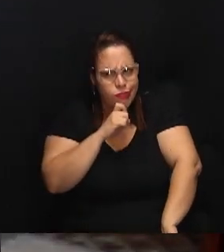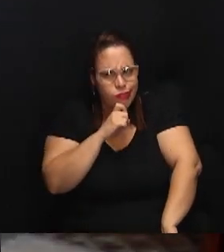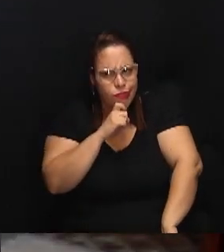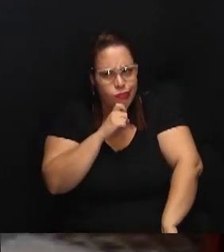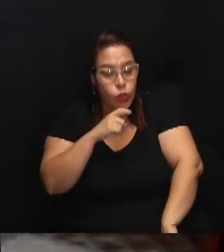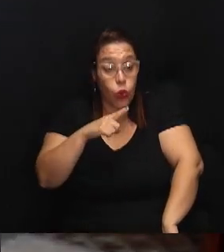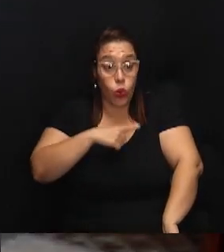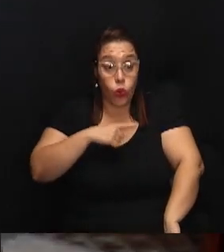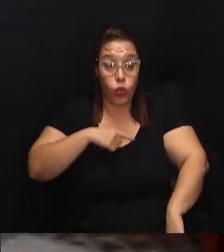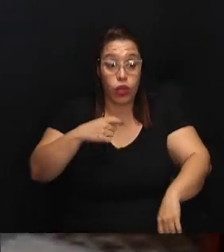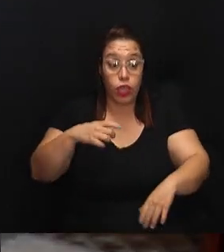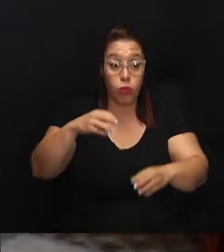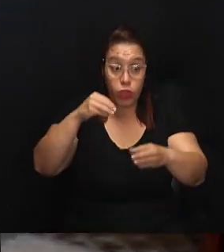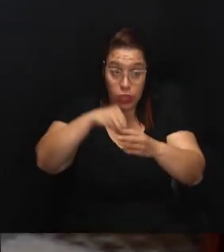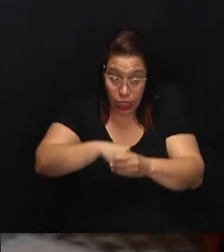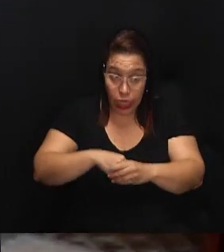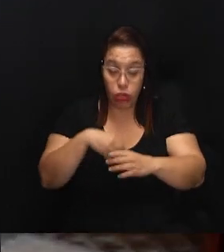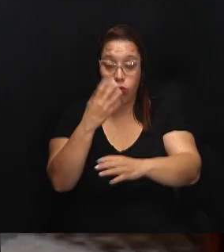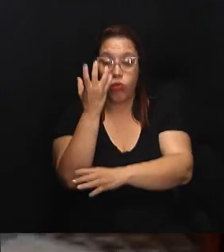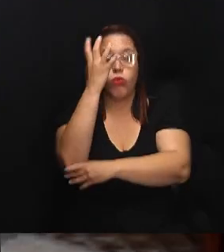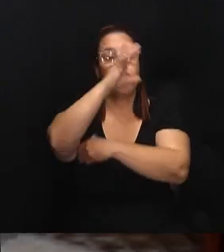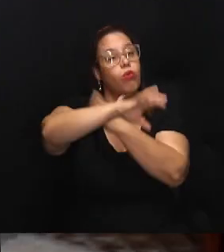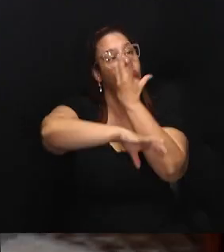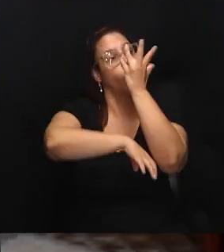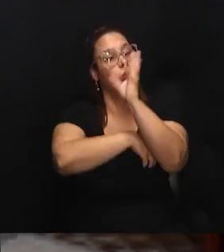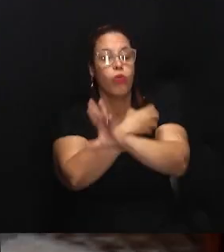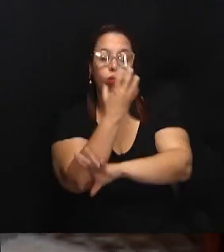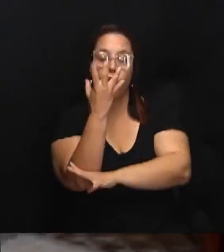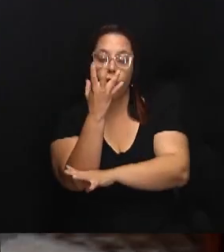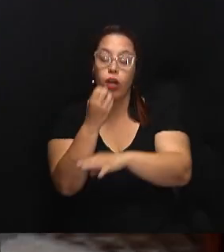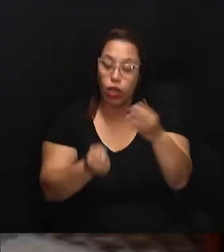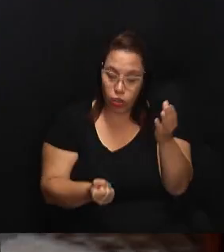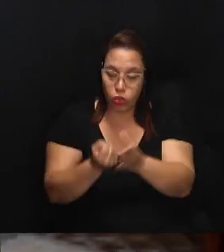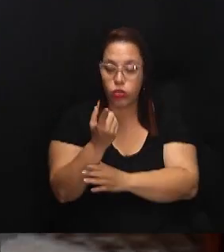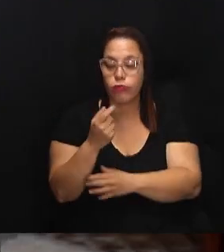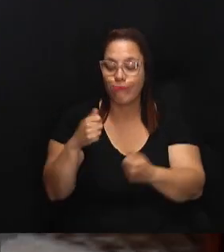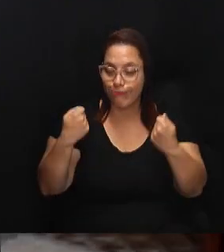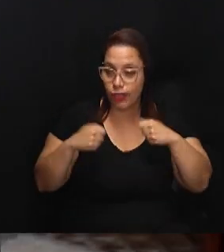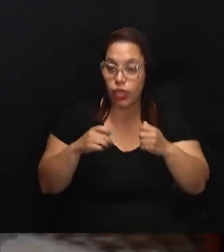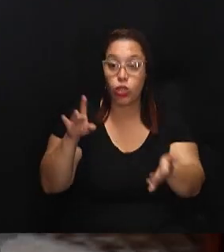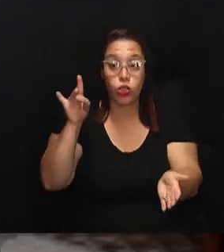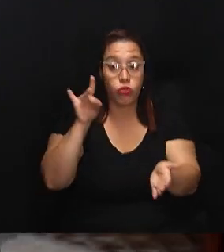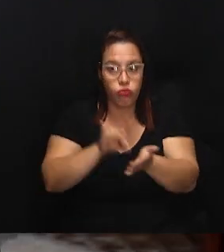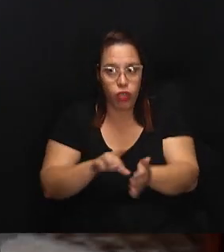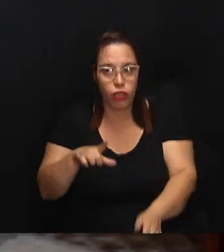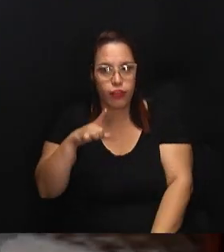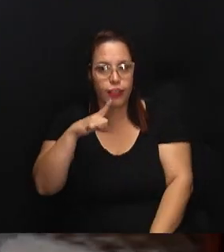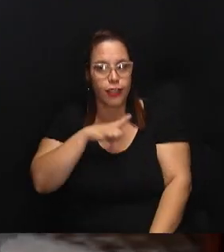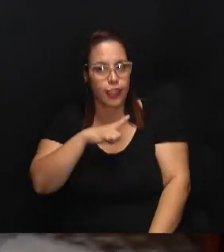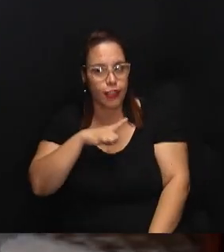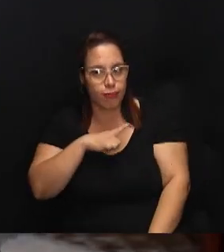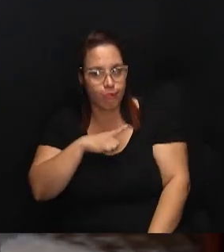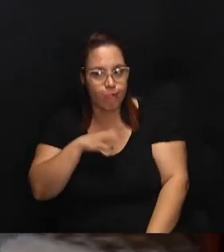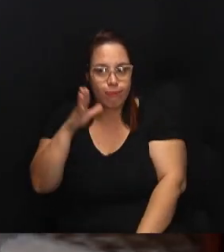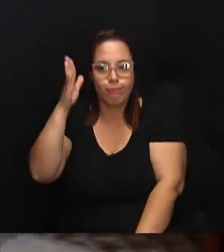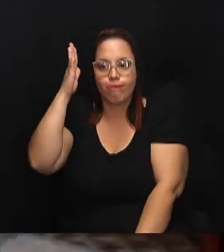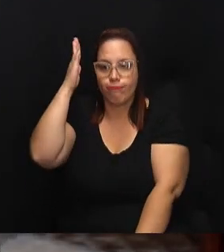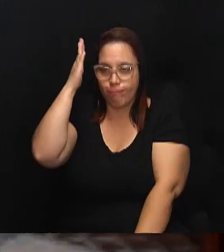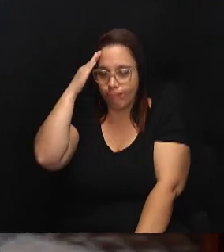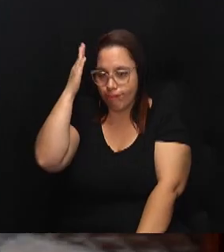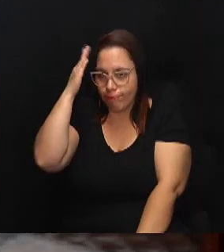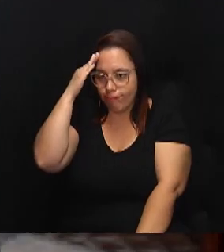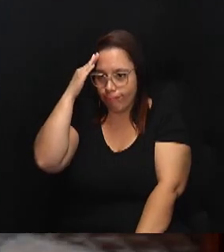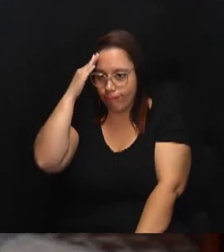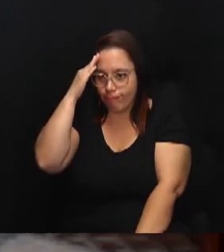entender o que temos nas nossas florestas, né? Porque eu acho que a competição ela surgiu a partir dessa necessidade que a gente tem